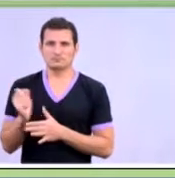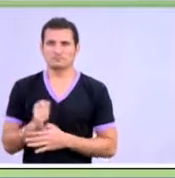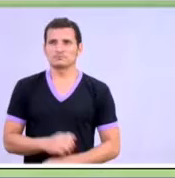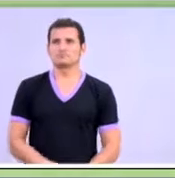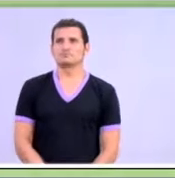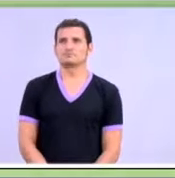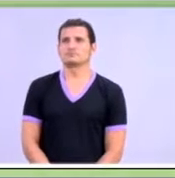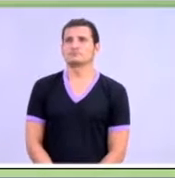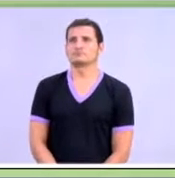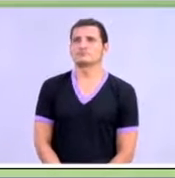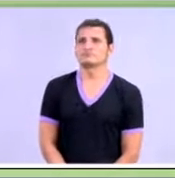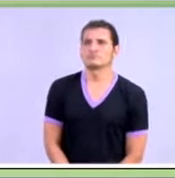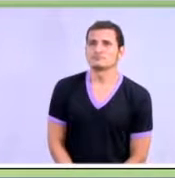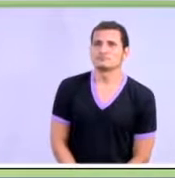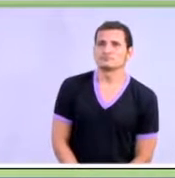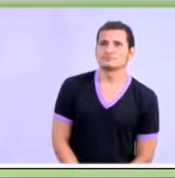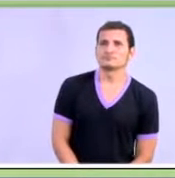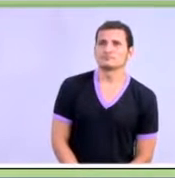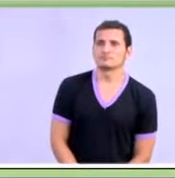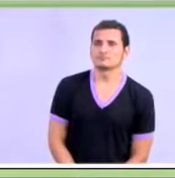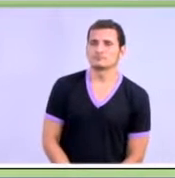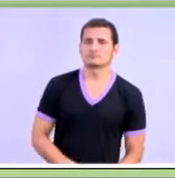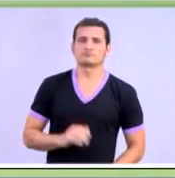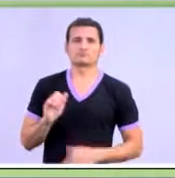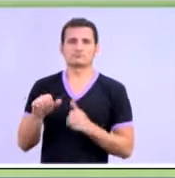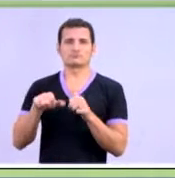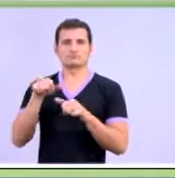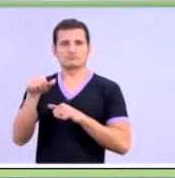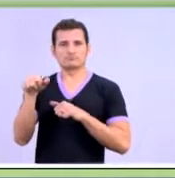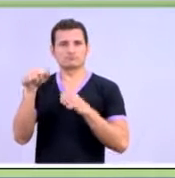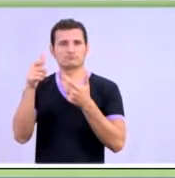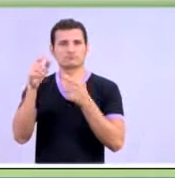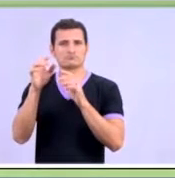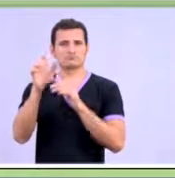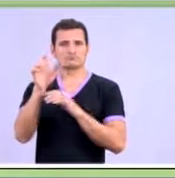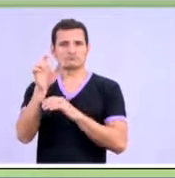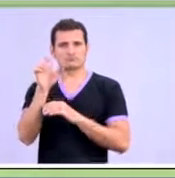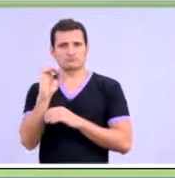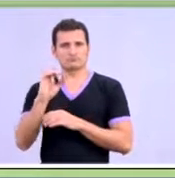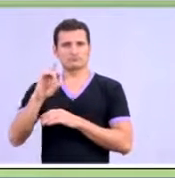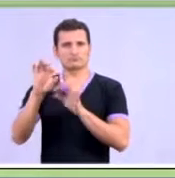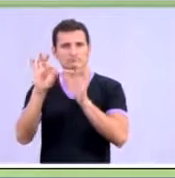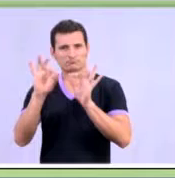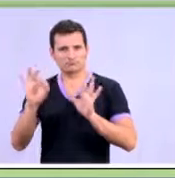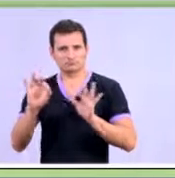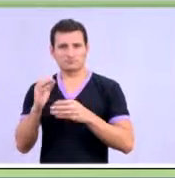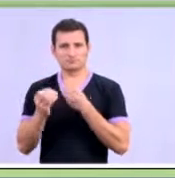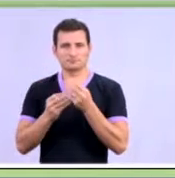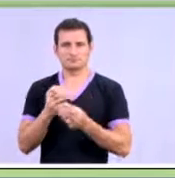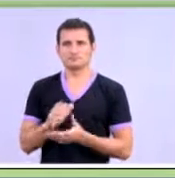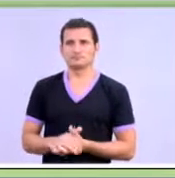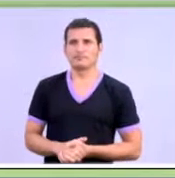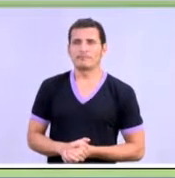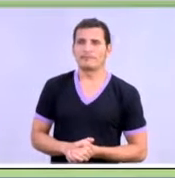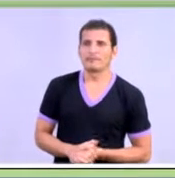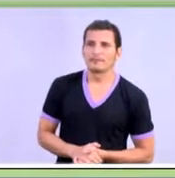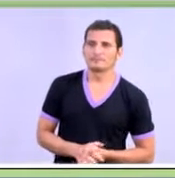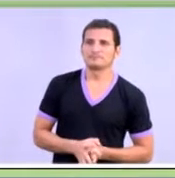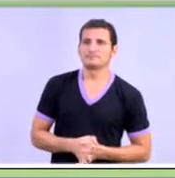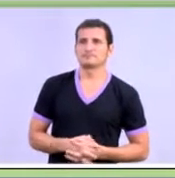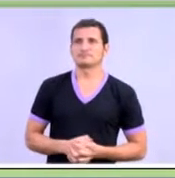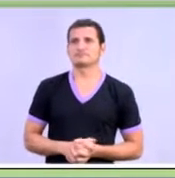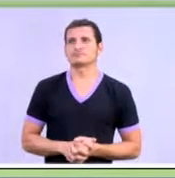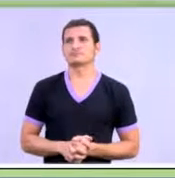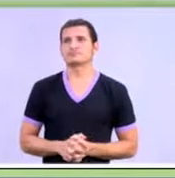colocaria, como é que a gente modificaria o nosso código para verificar, para atender o limite, gente? Simples, né? Vou até colocar em outra